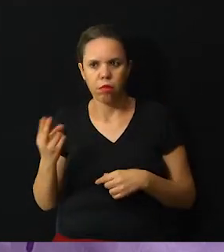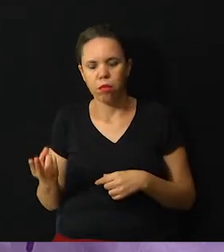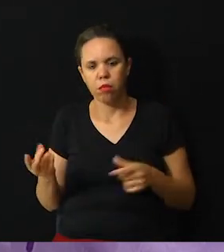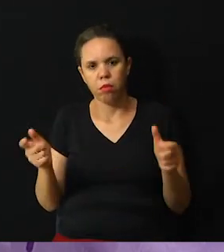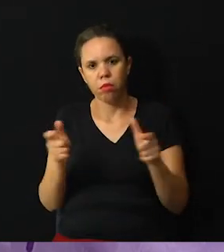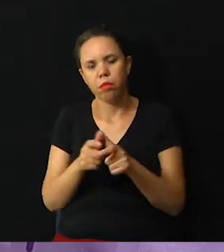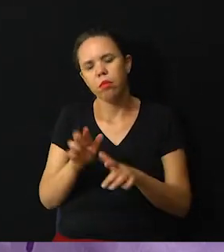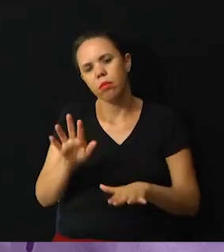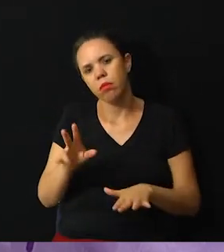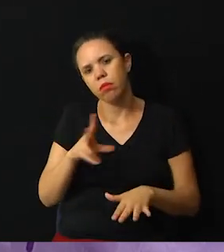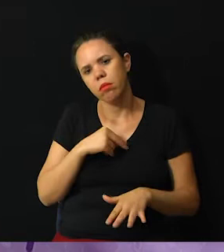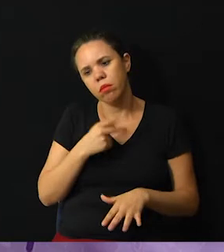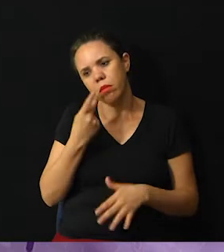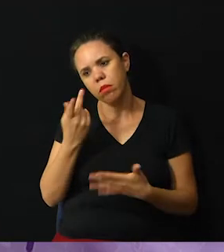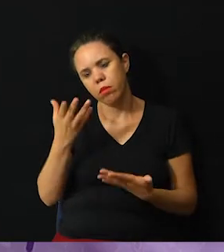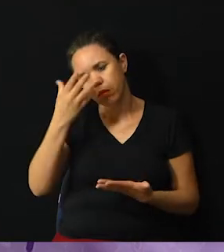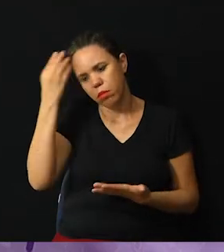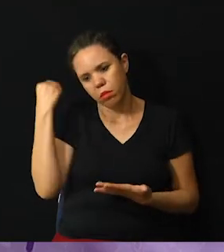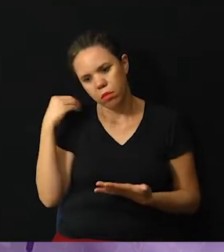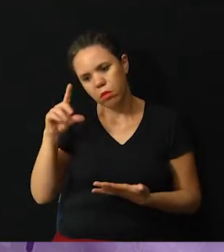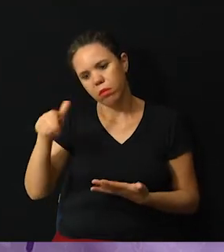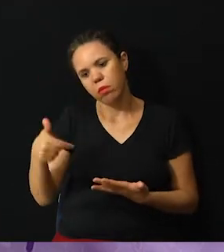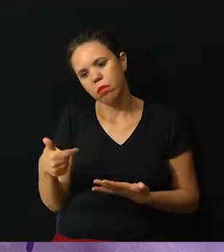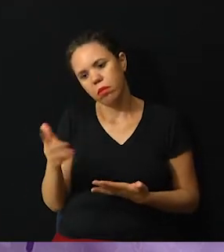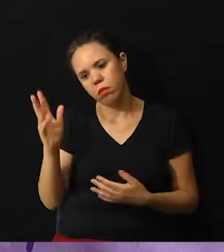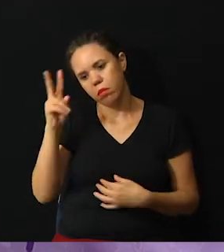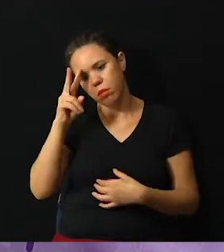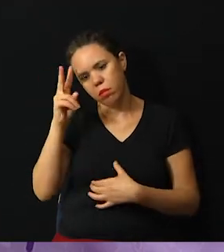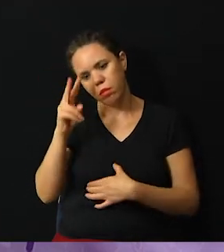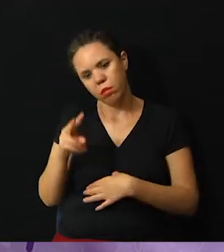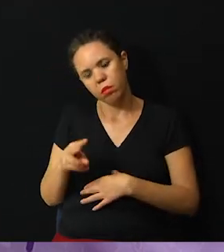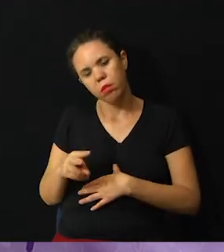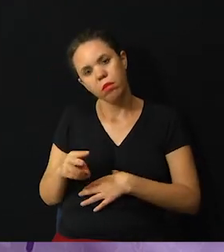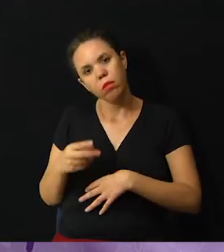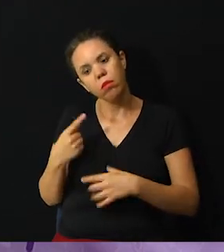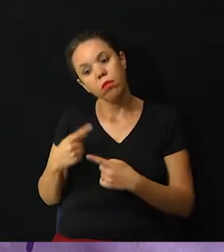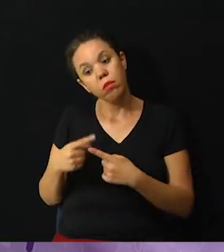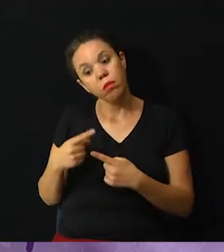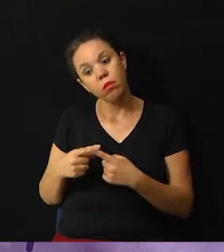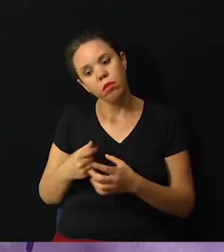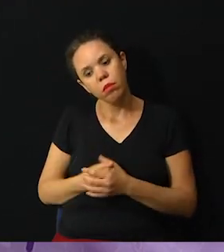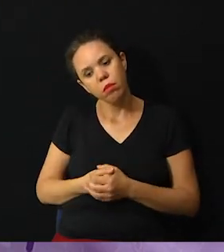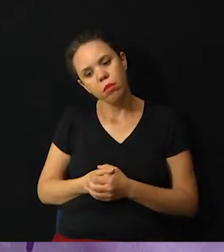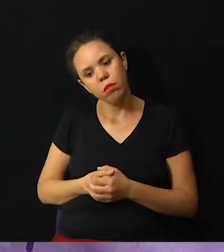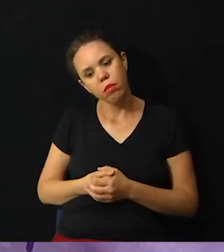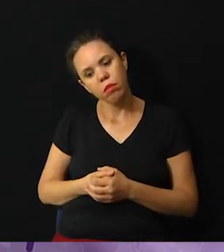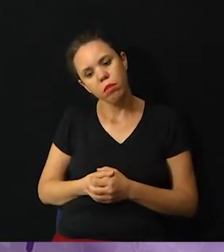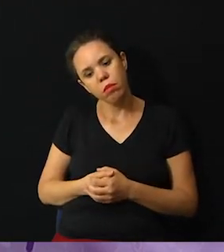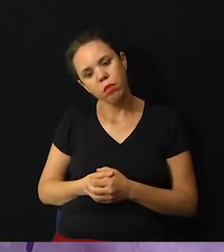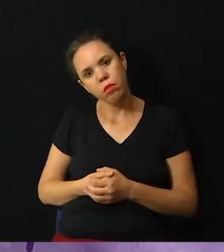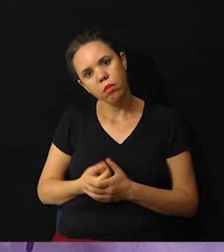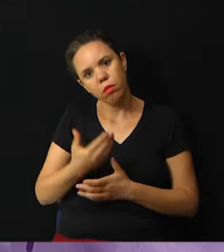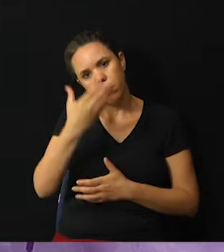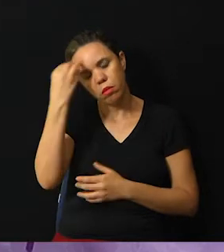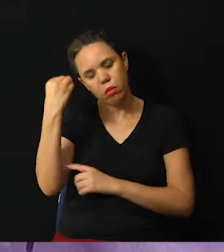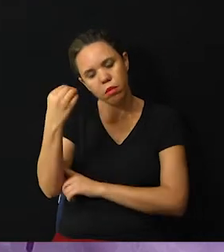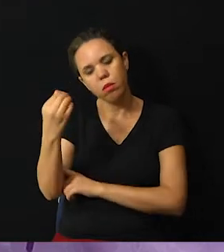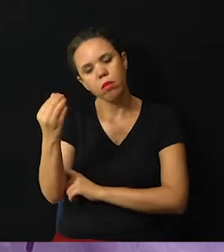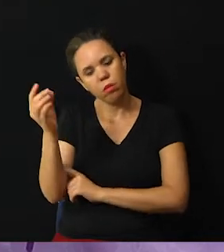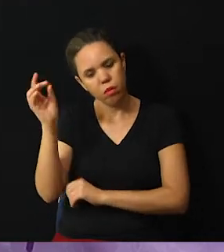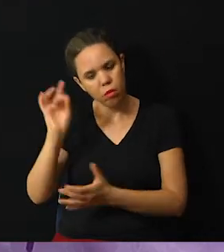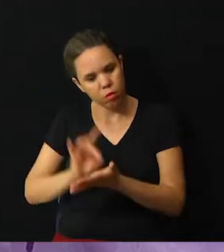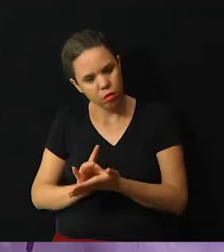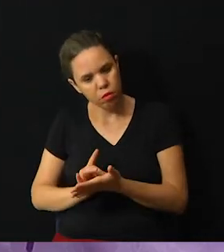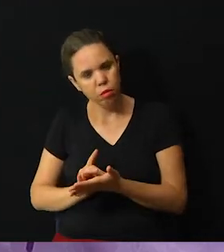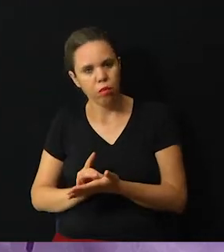ou ele minimiza, fala assim, eu esqueço, mas logo depois eu já lembro, porque, né, assim, o que ele esqueceu, ele realmente